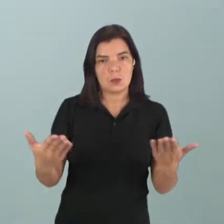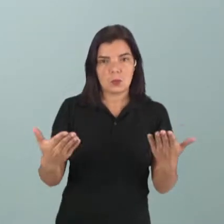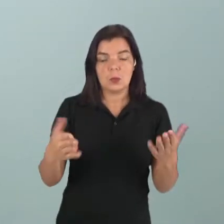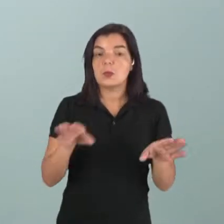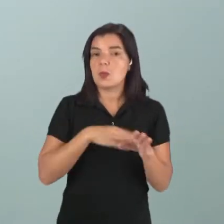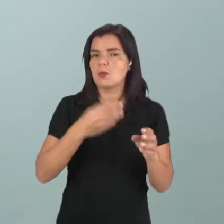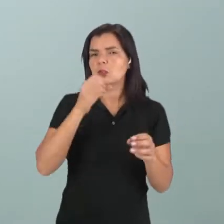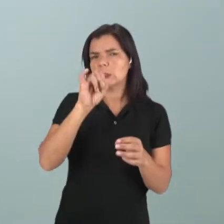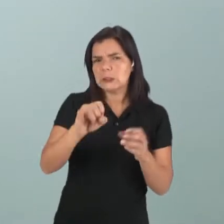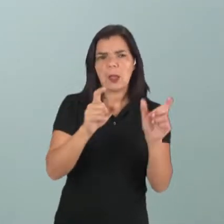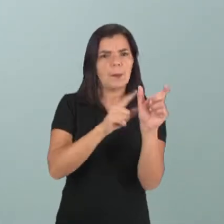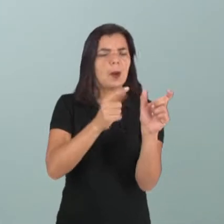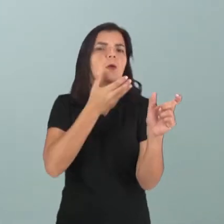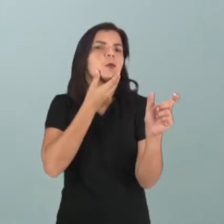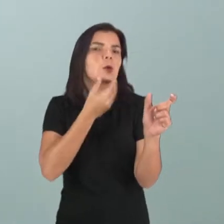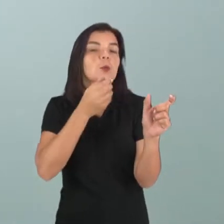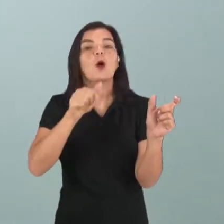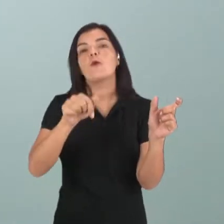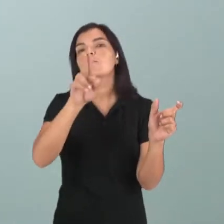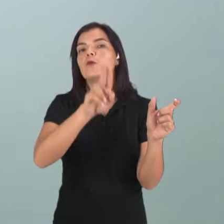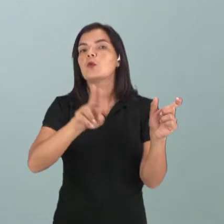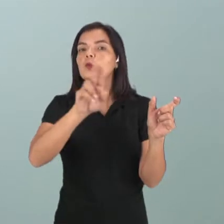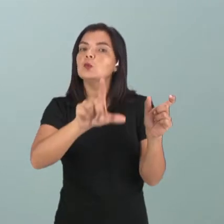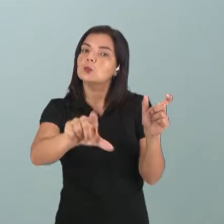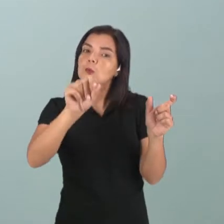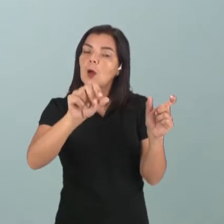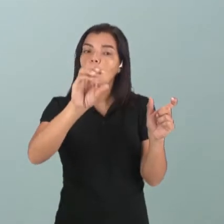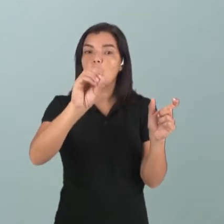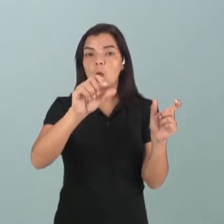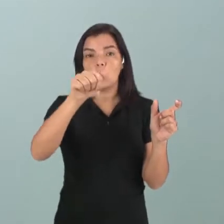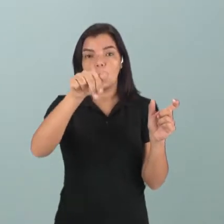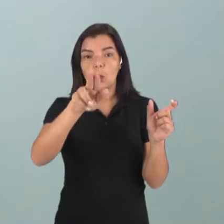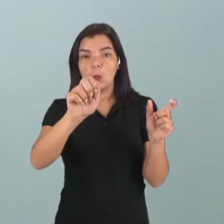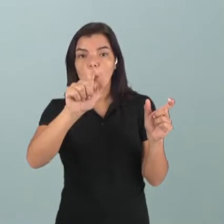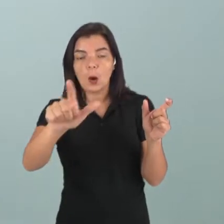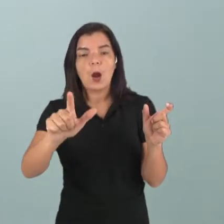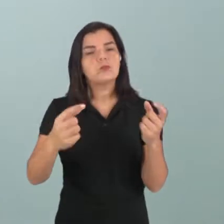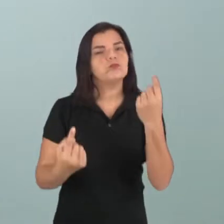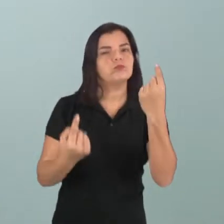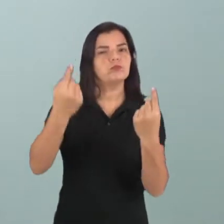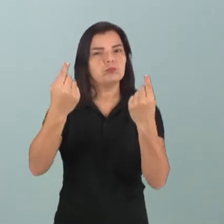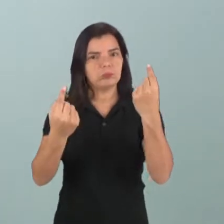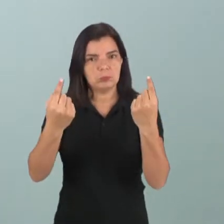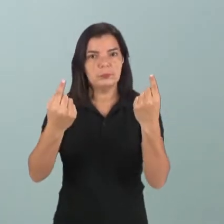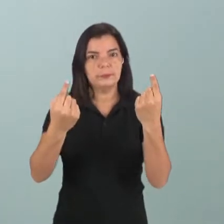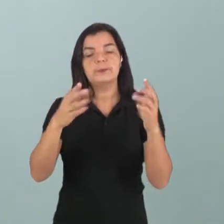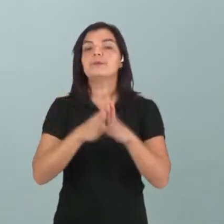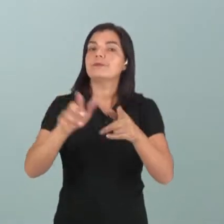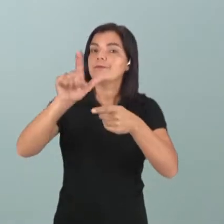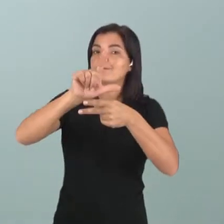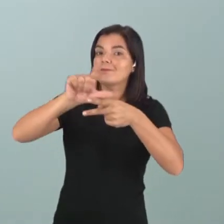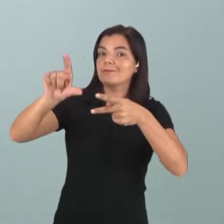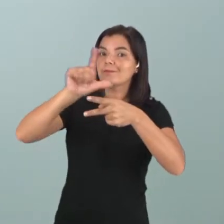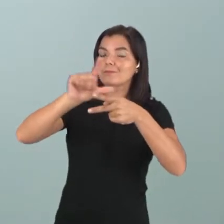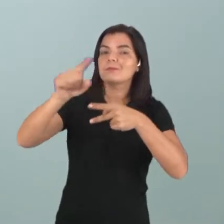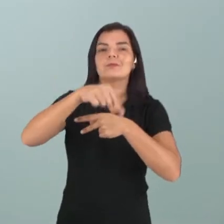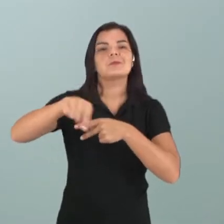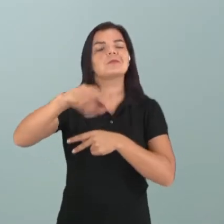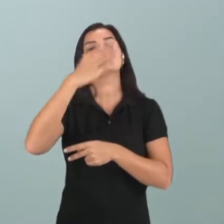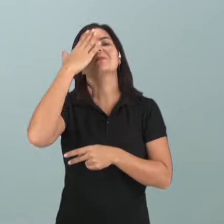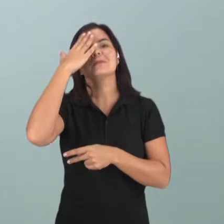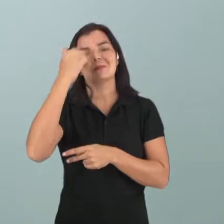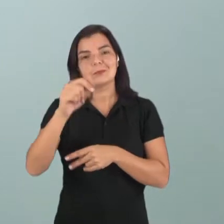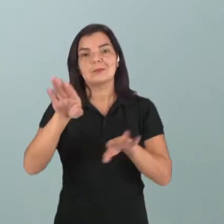qual, ok? Quando eu observo que ele é plural, aí eu vou ter que decidir entre o qual e os quais. Mas vocês já